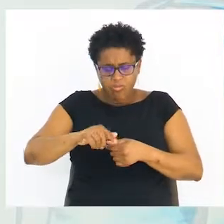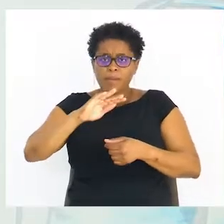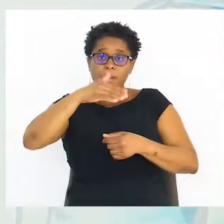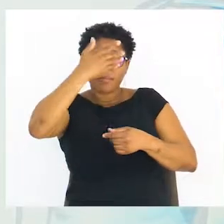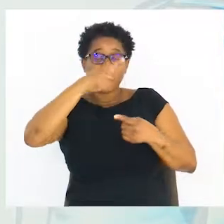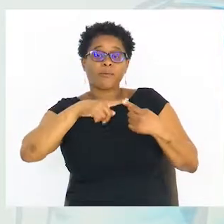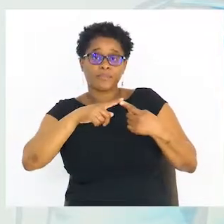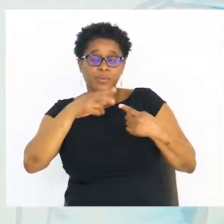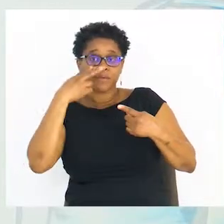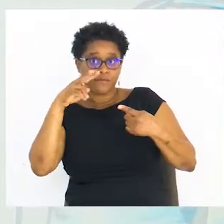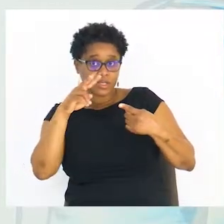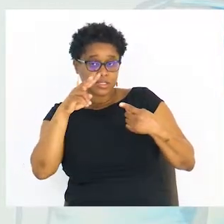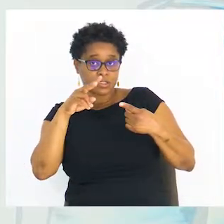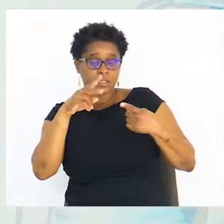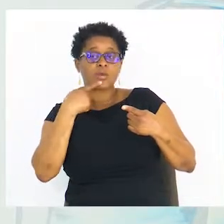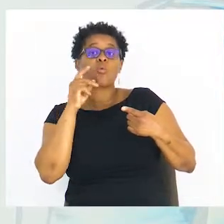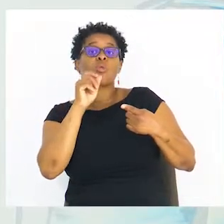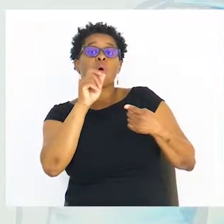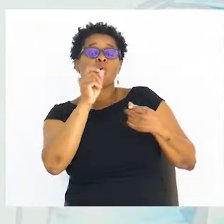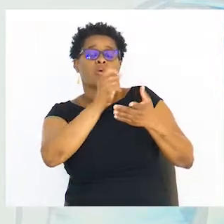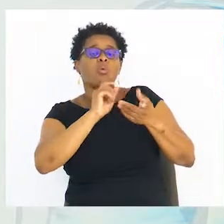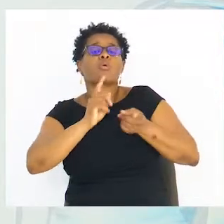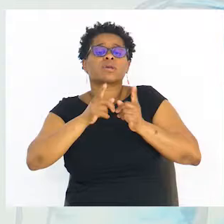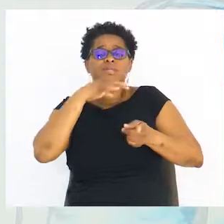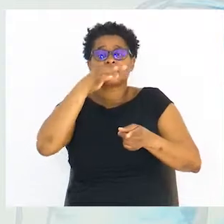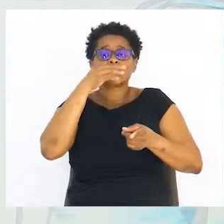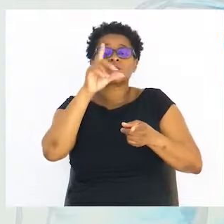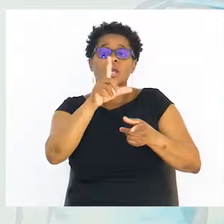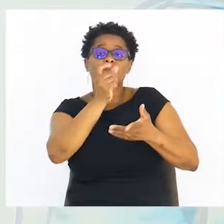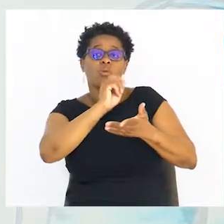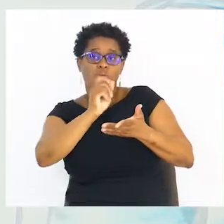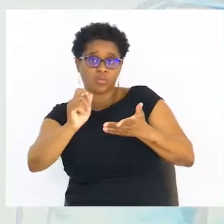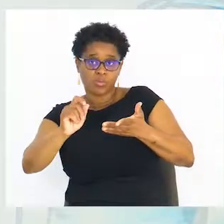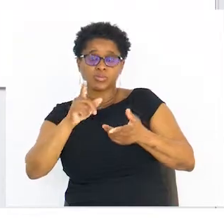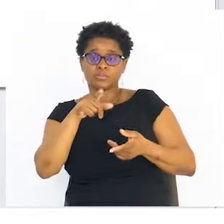vê-se a legenda. O que é que nos diz a legenda?